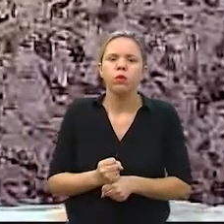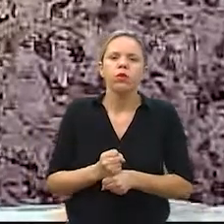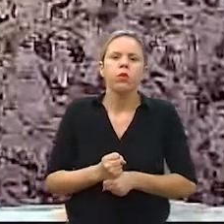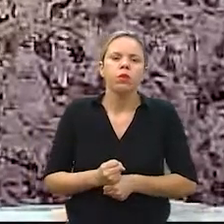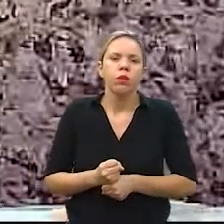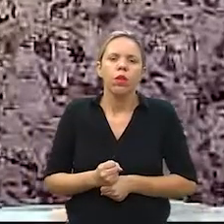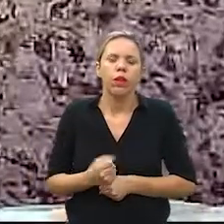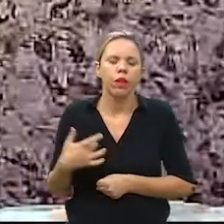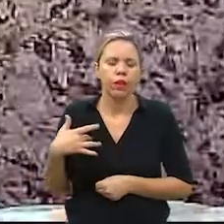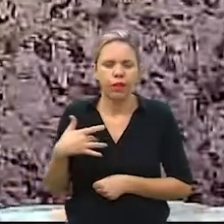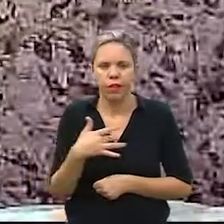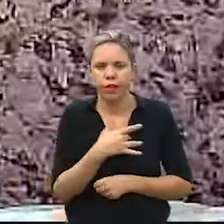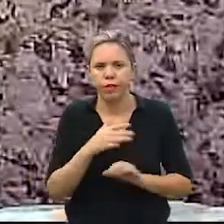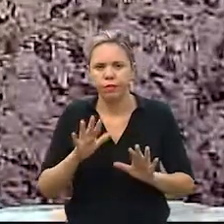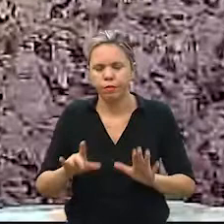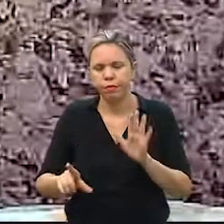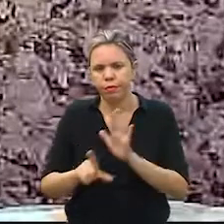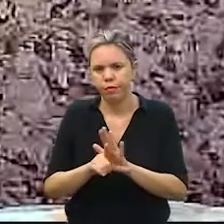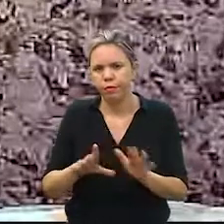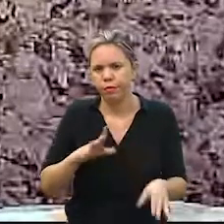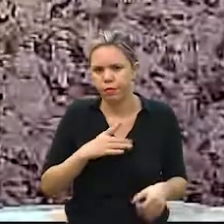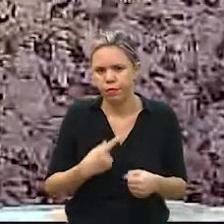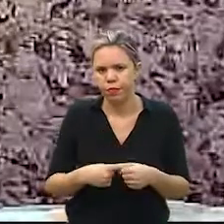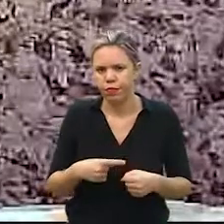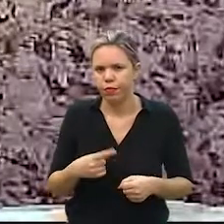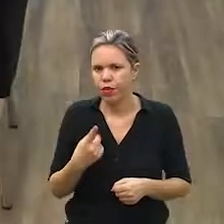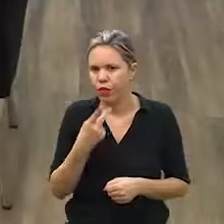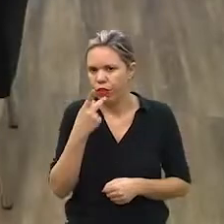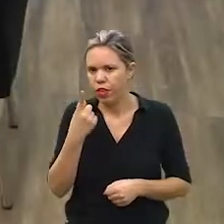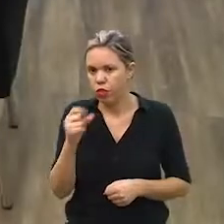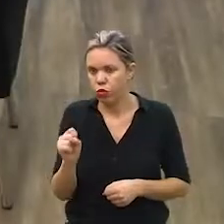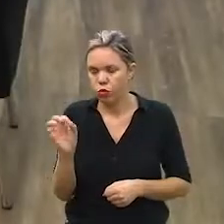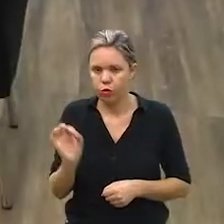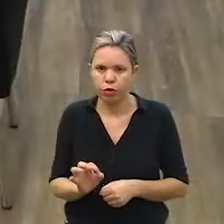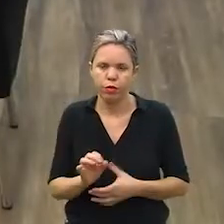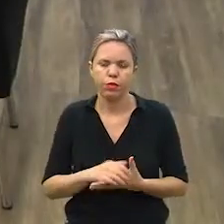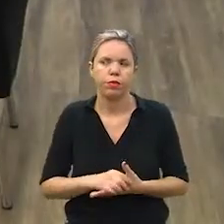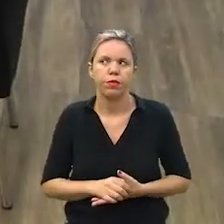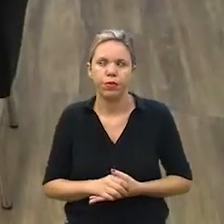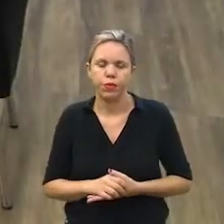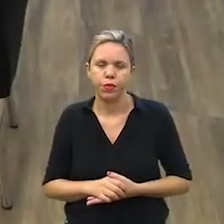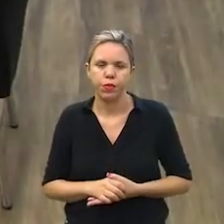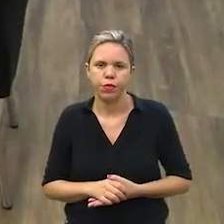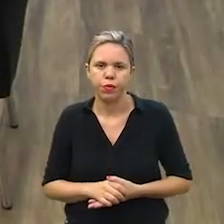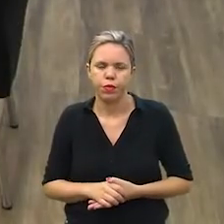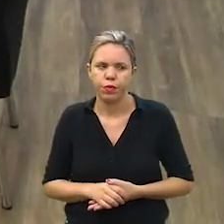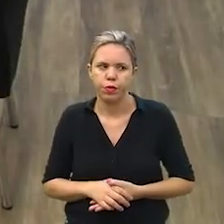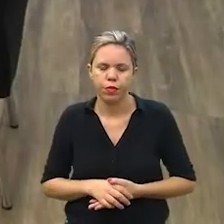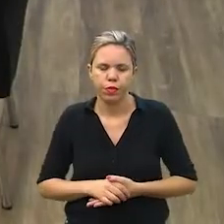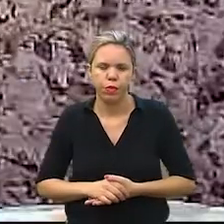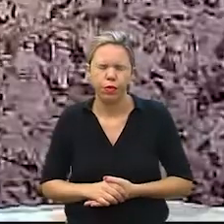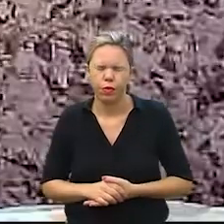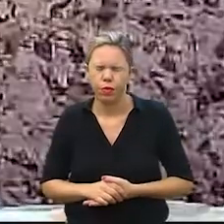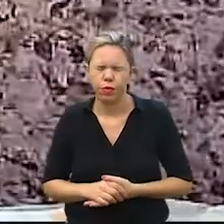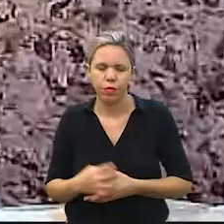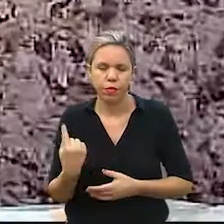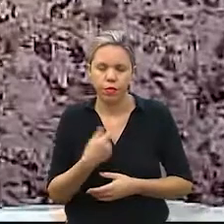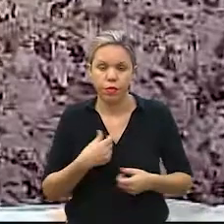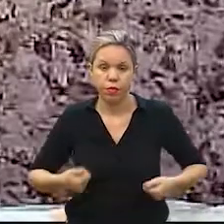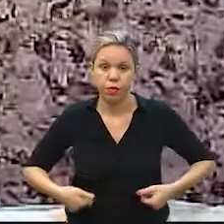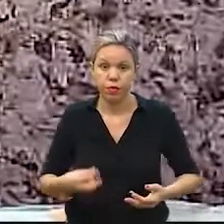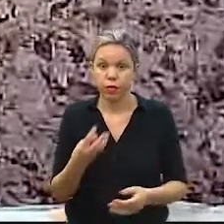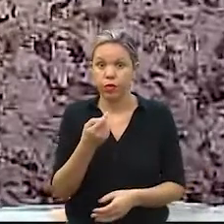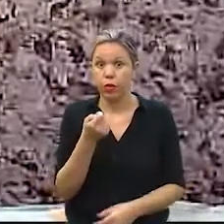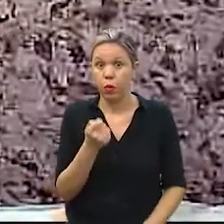com a saúde, mas a lei orgânica municipal diz 18%, e a gente gasta quase